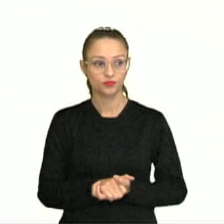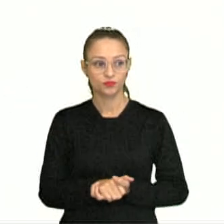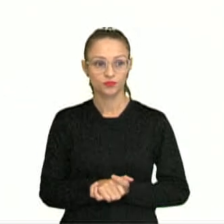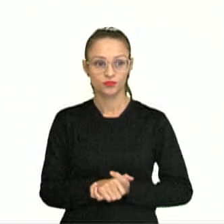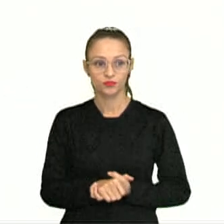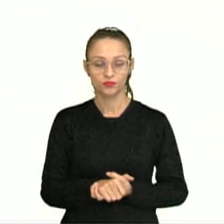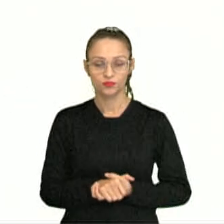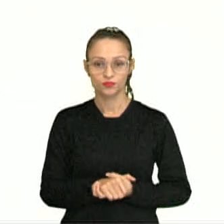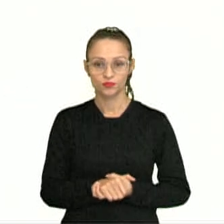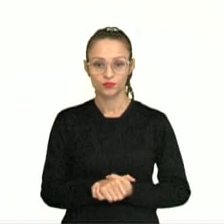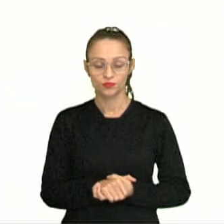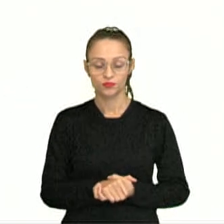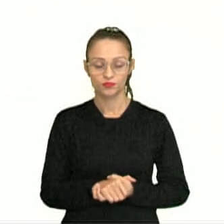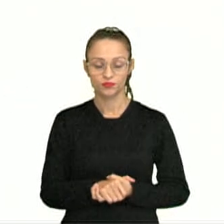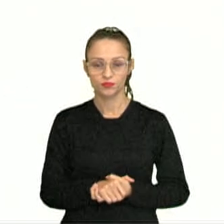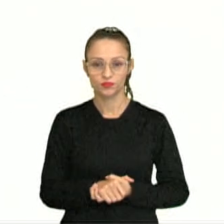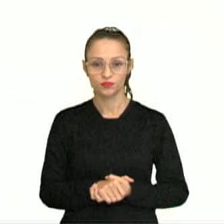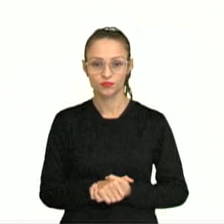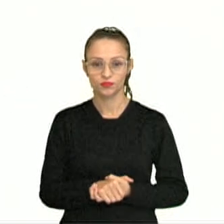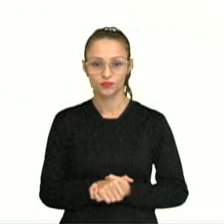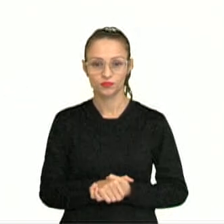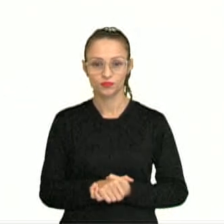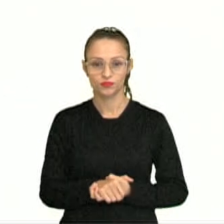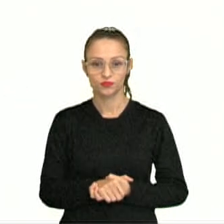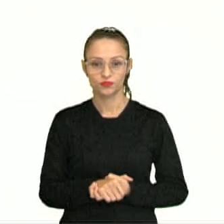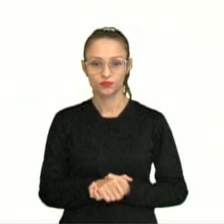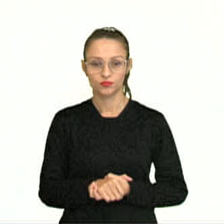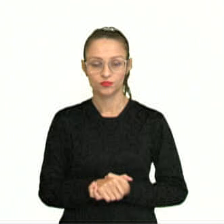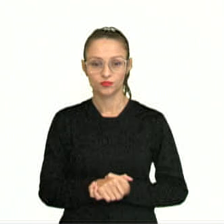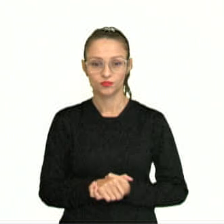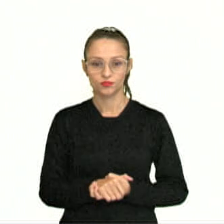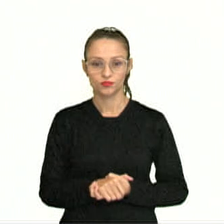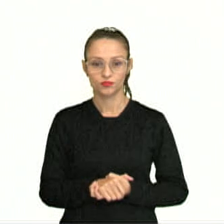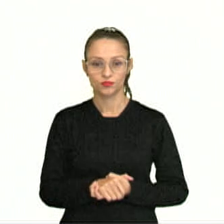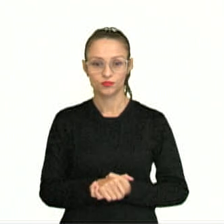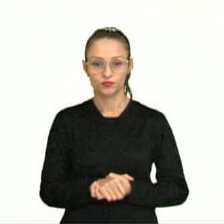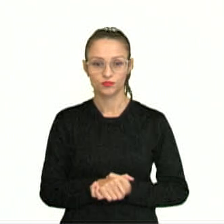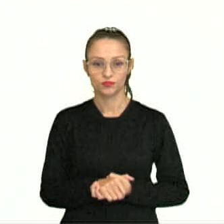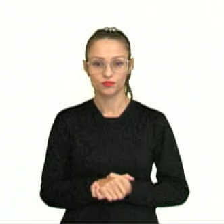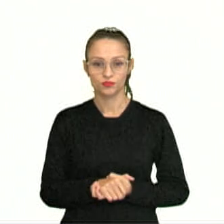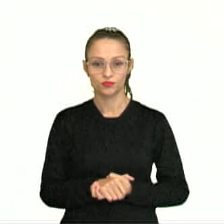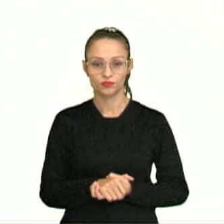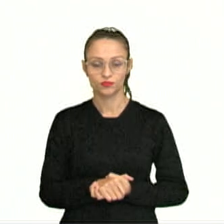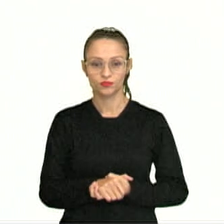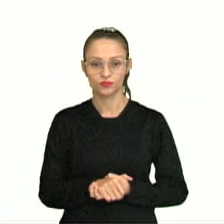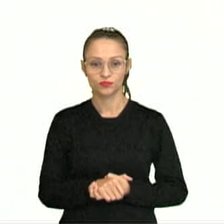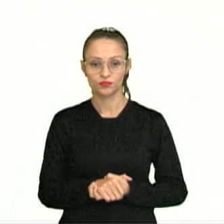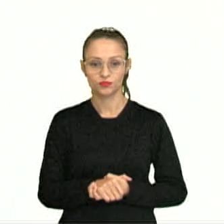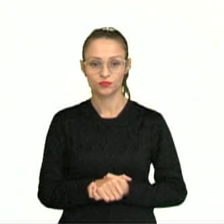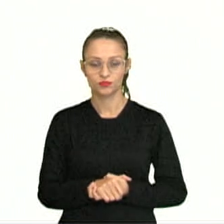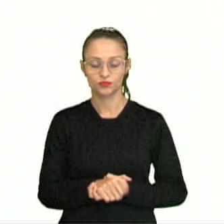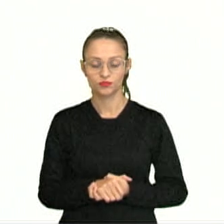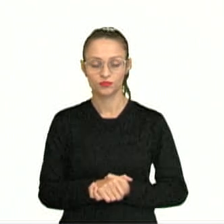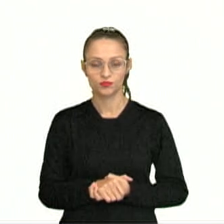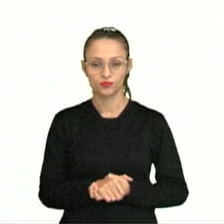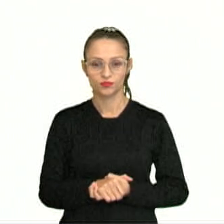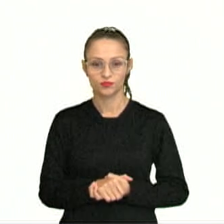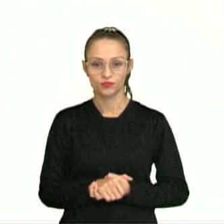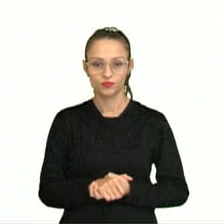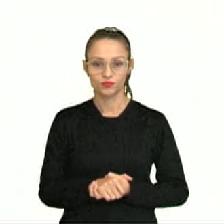Cielos, peso lo mismo que una persona de 2,40 metros. Tengo que